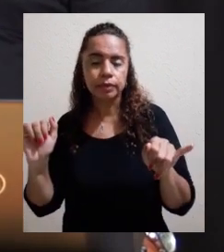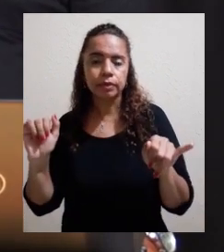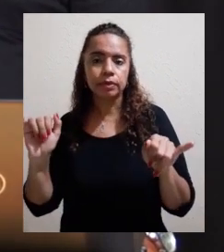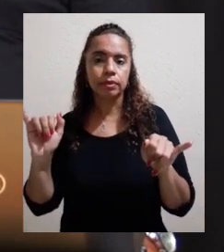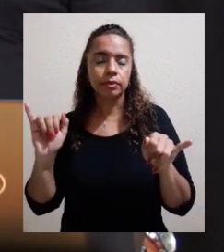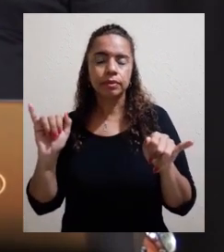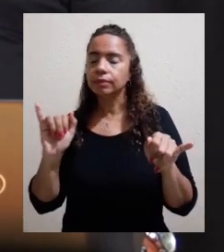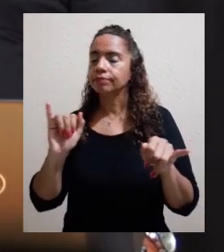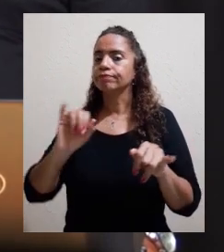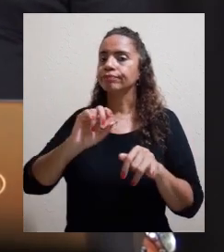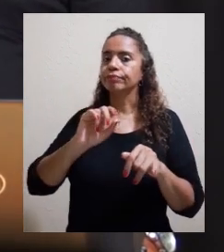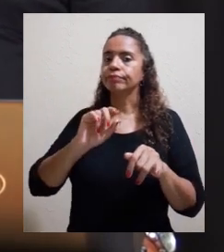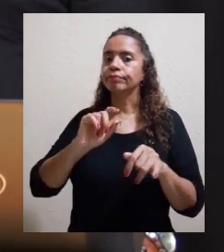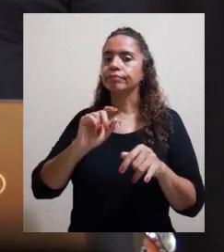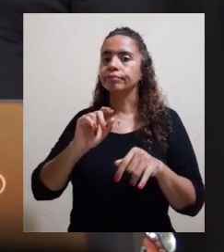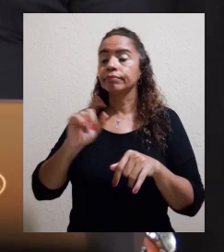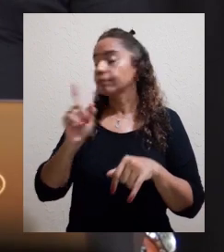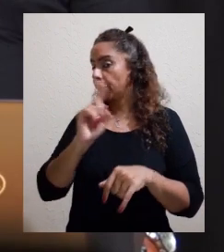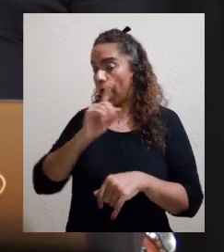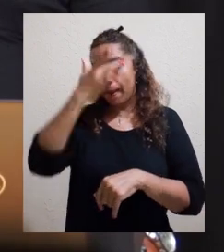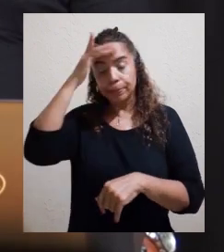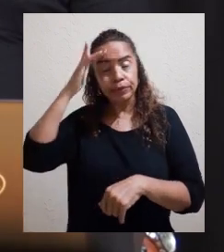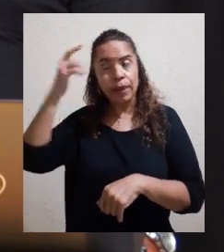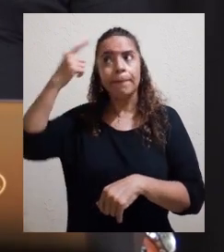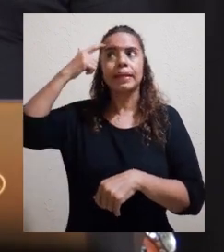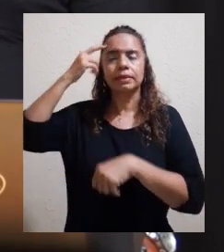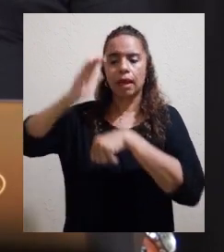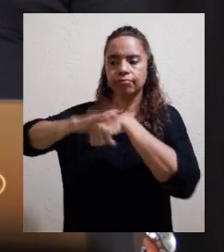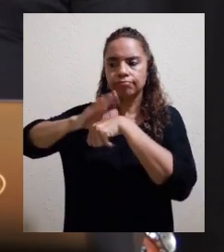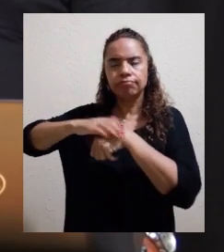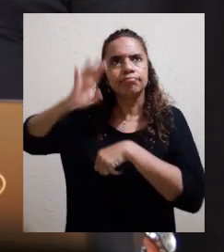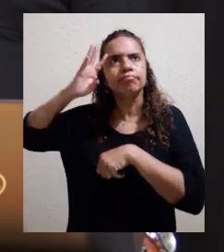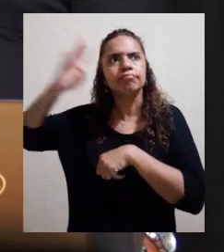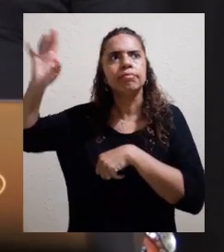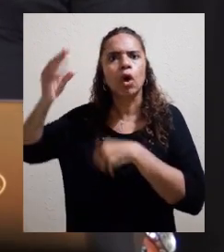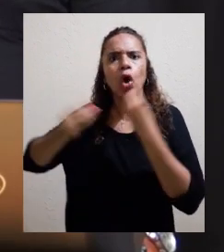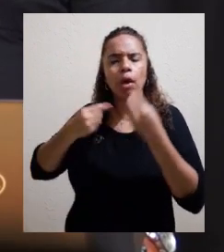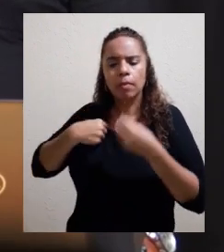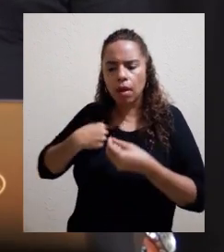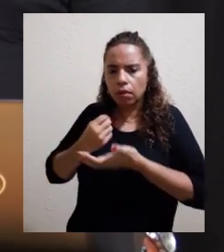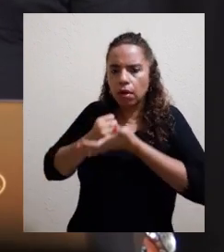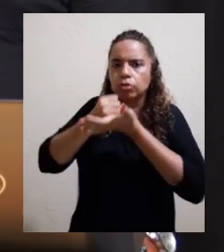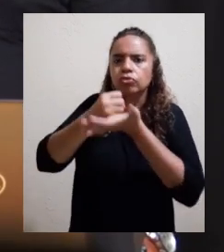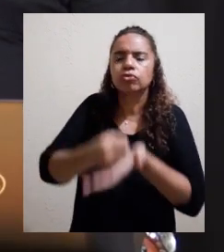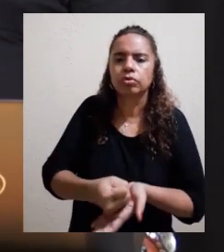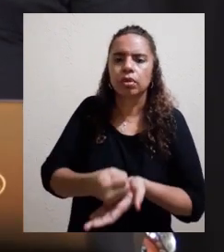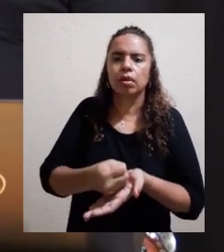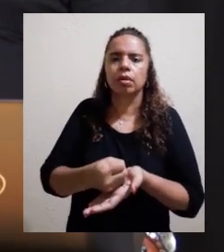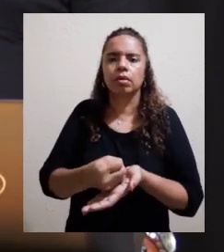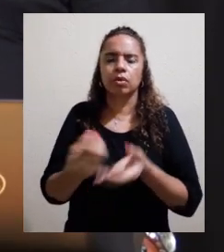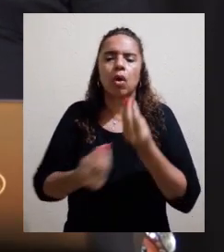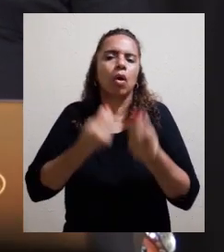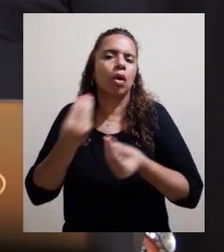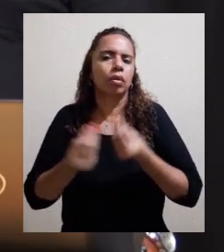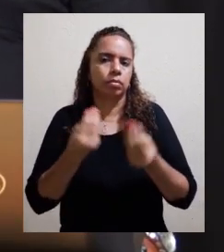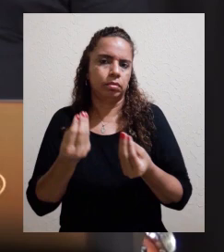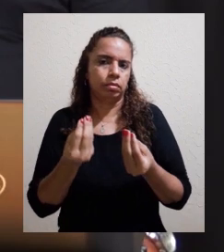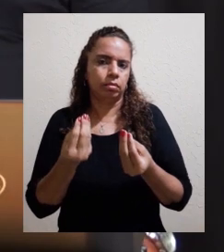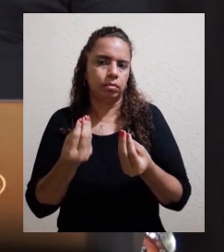para si mesmo, né? Como é que eu posso fazer para dar minha contribuição, para ajudar nessa situação toda? Porque,